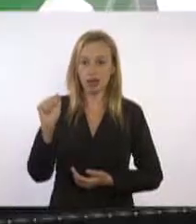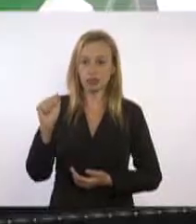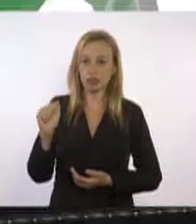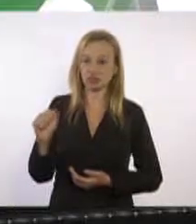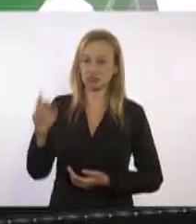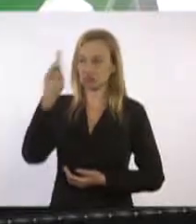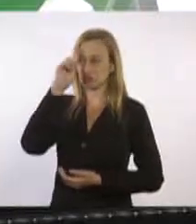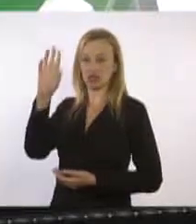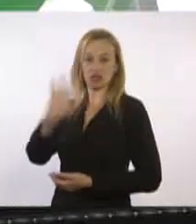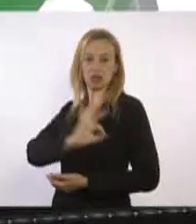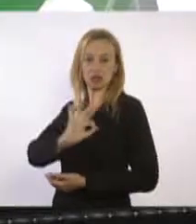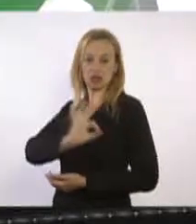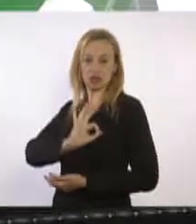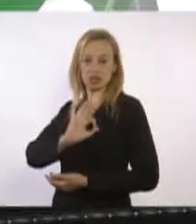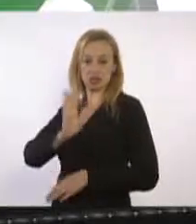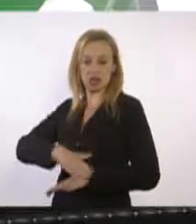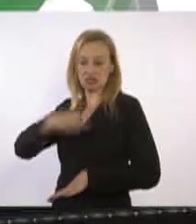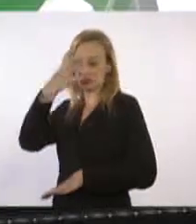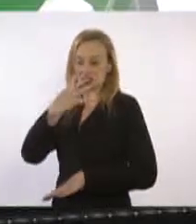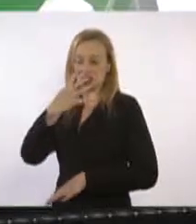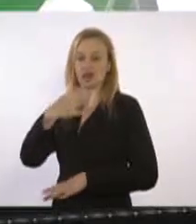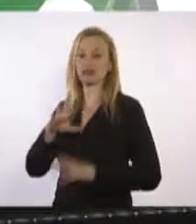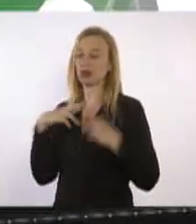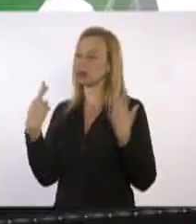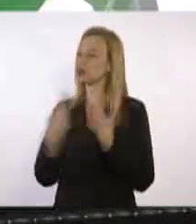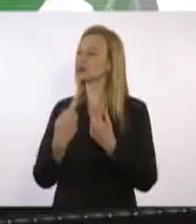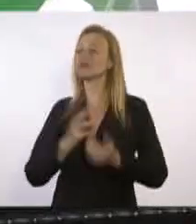mais seriedade, né, a uma reunião.